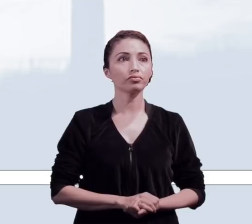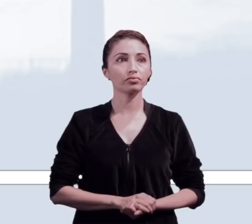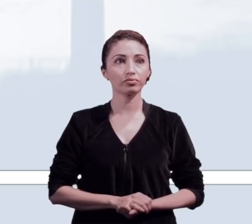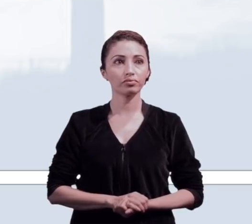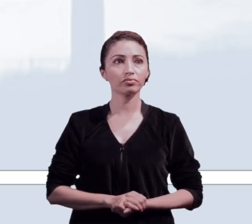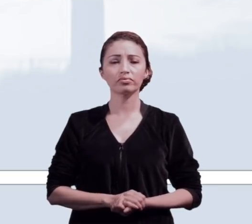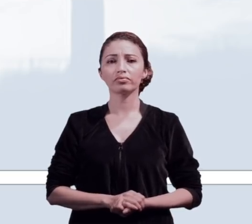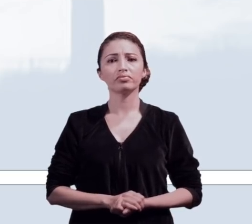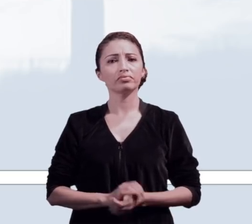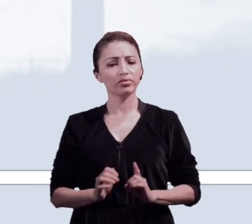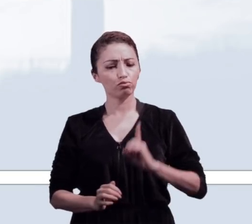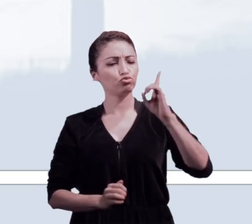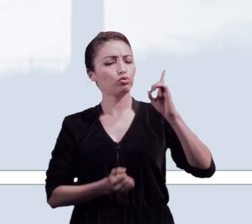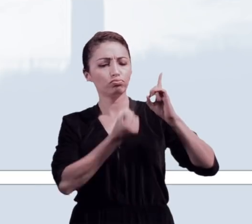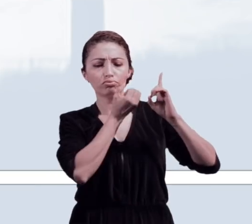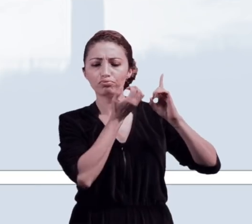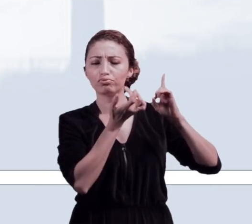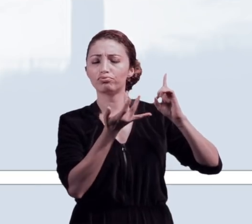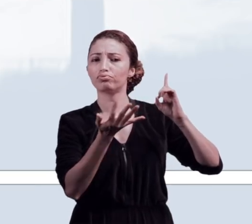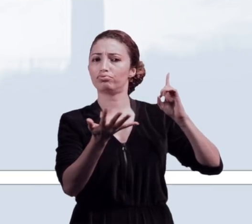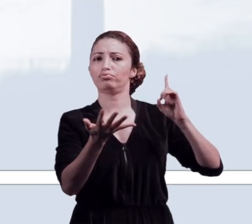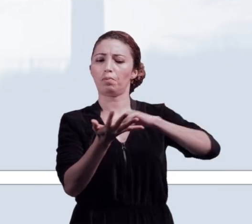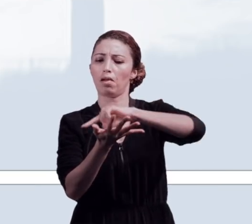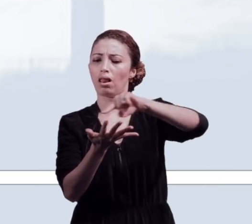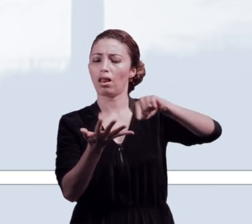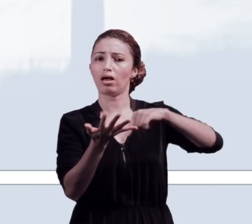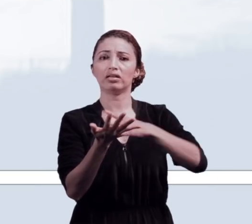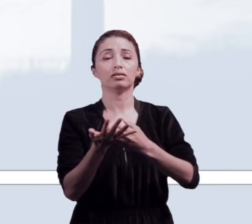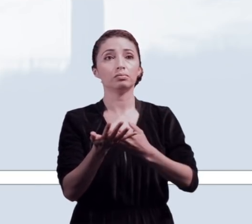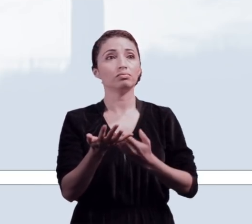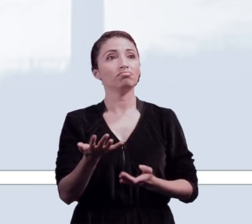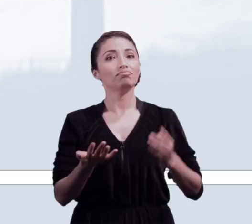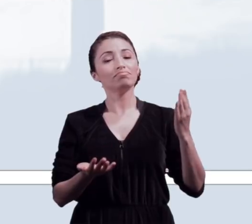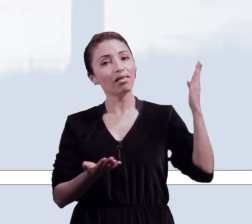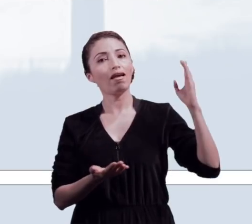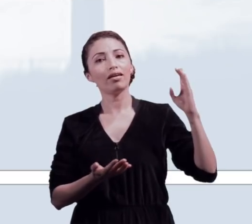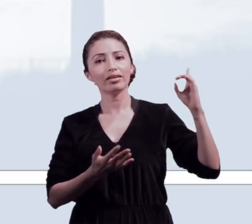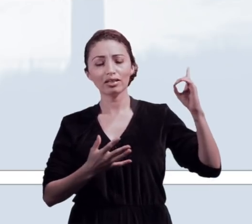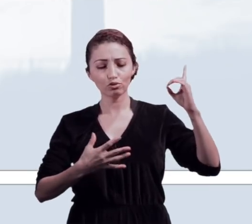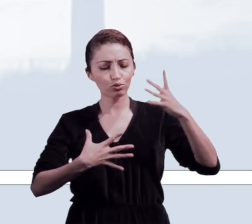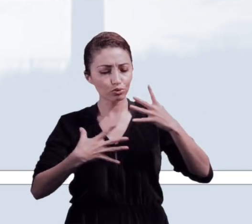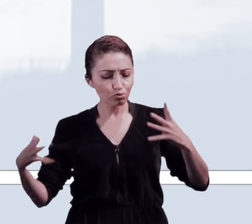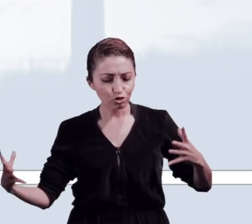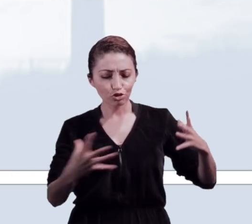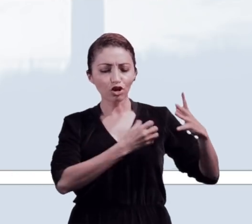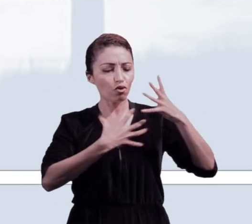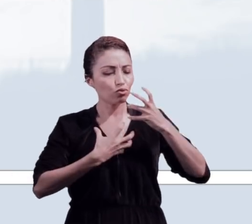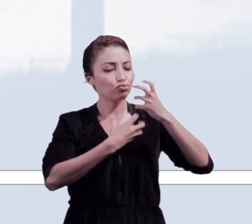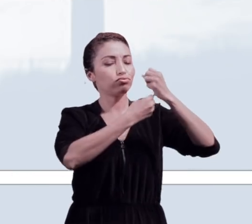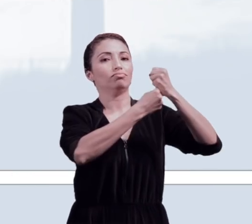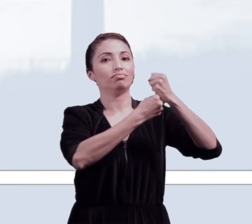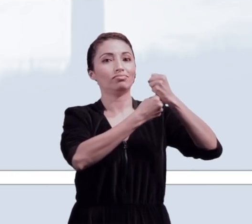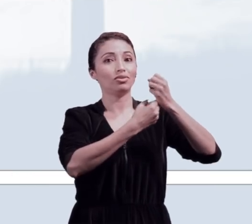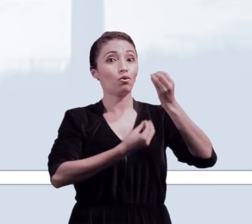Deus. Aquele que nos trouxe de volta para si por meio de Cristo